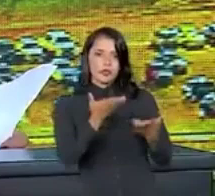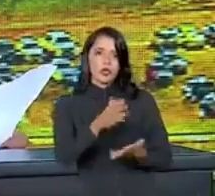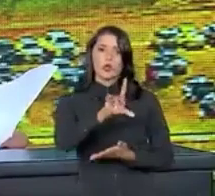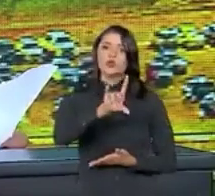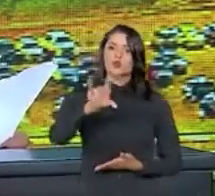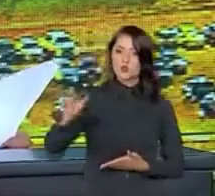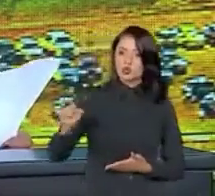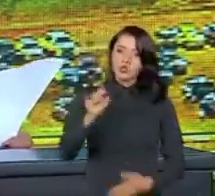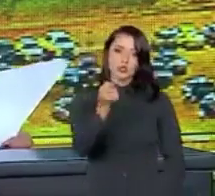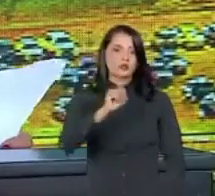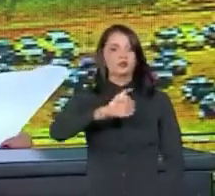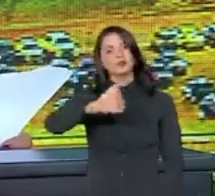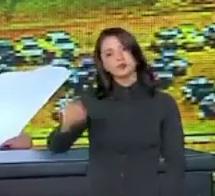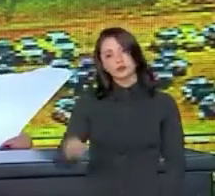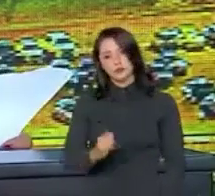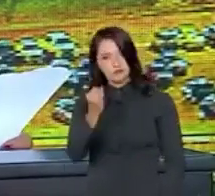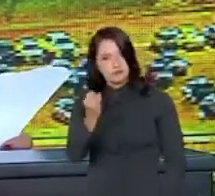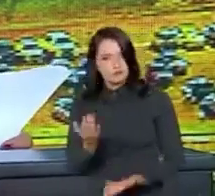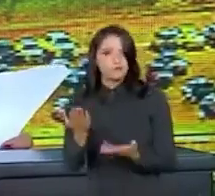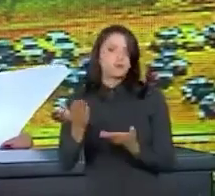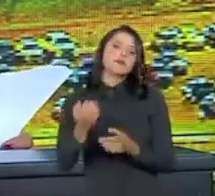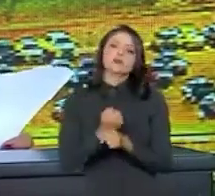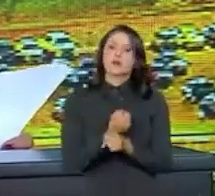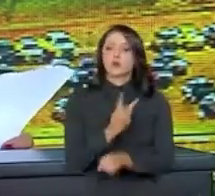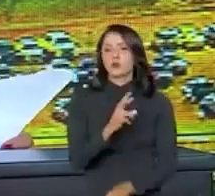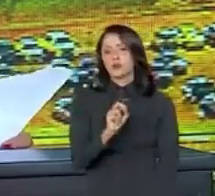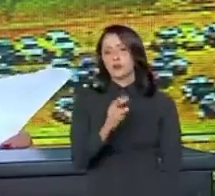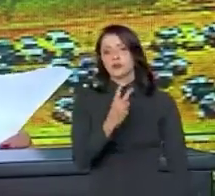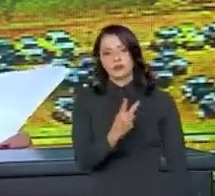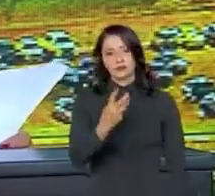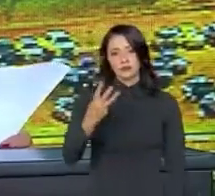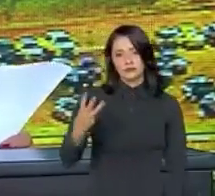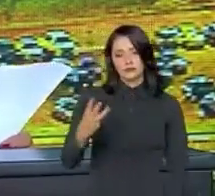dia 8 de janeiro de 2023.